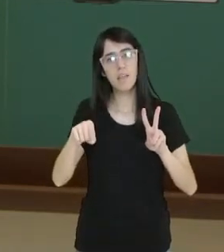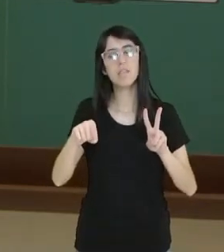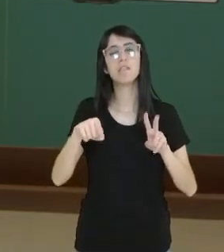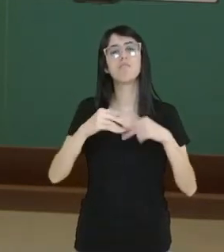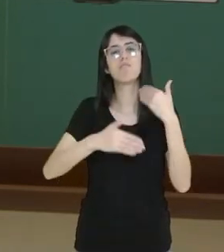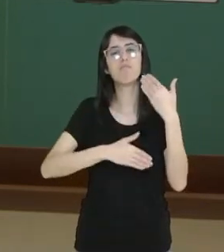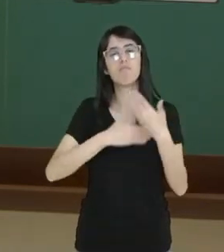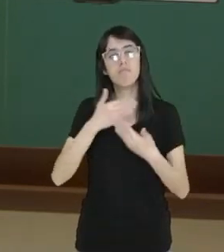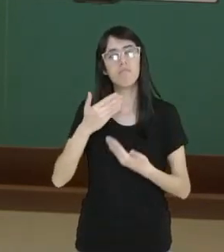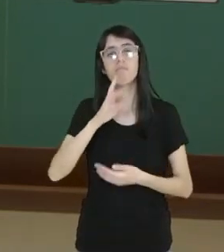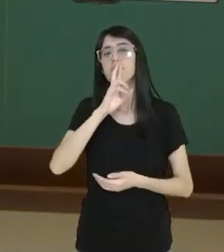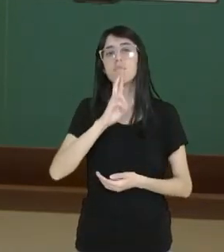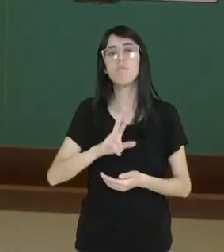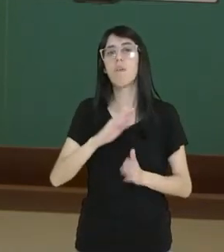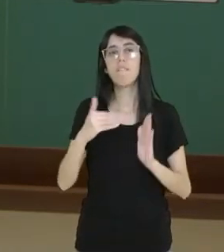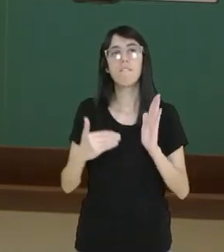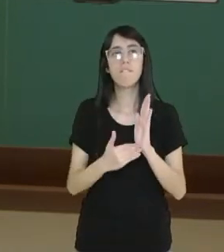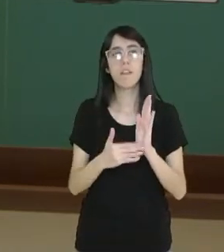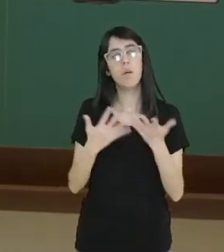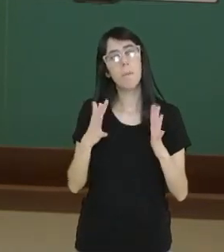2.020.000, que dá aproximadamente